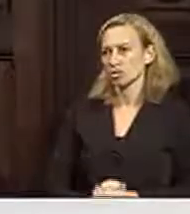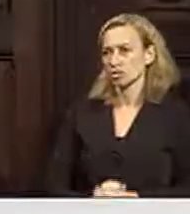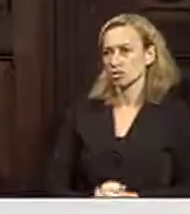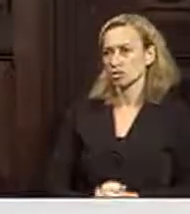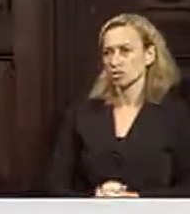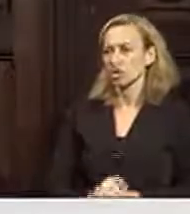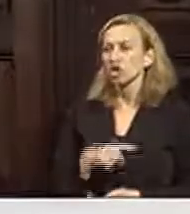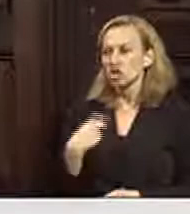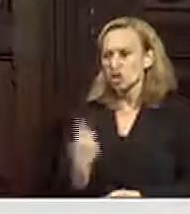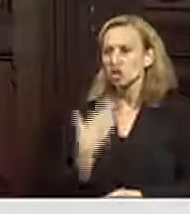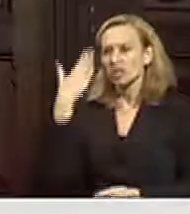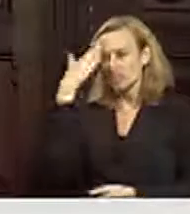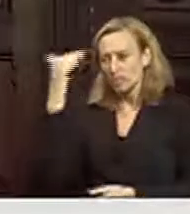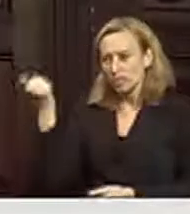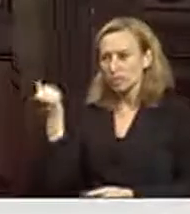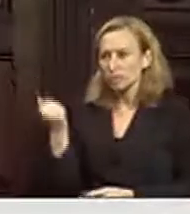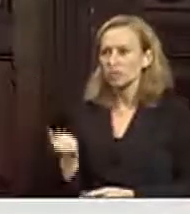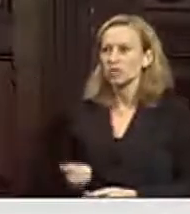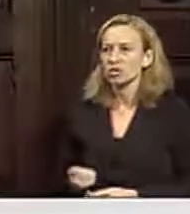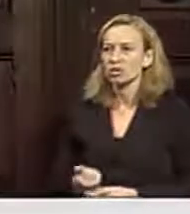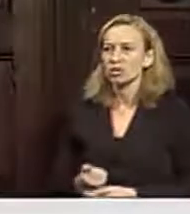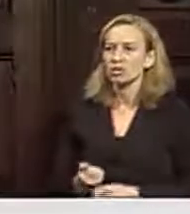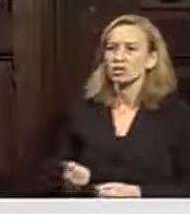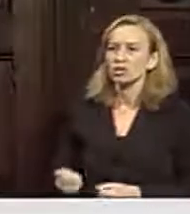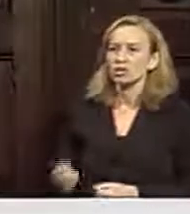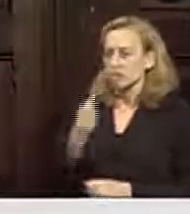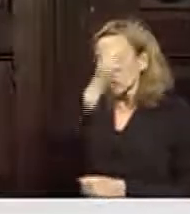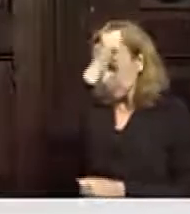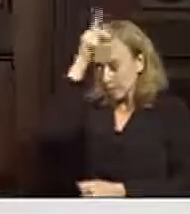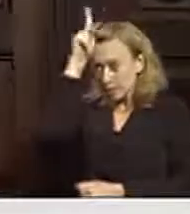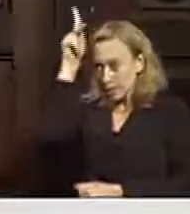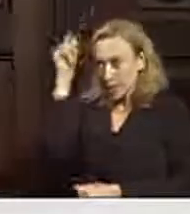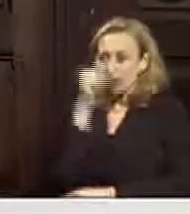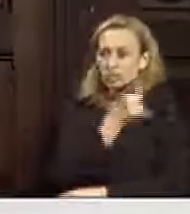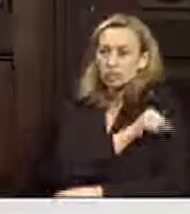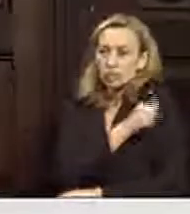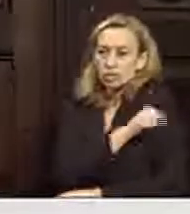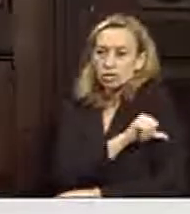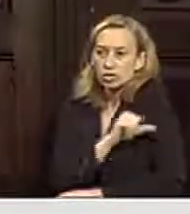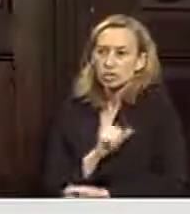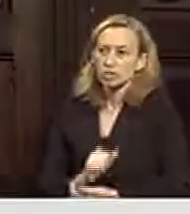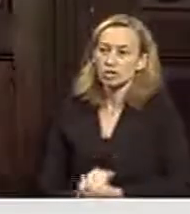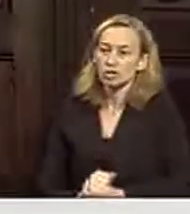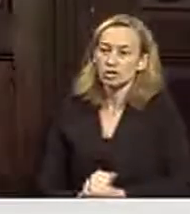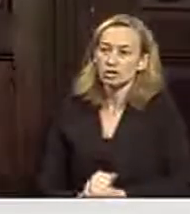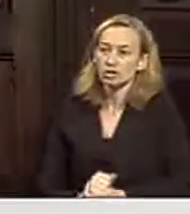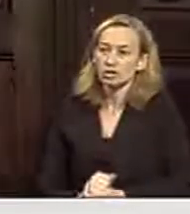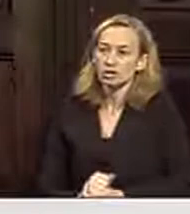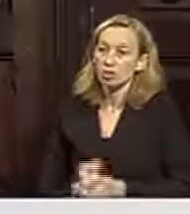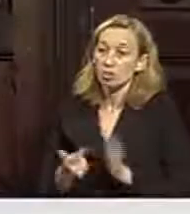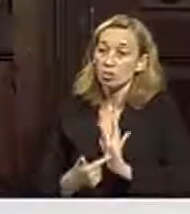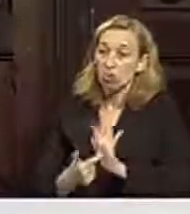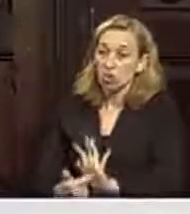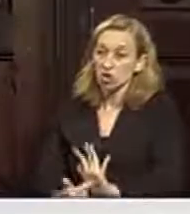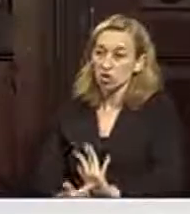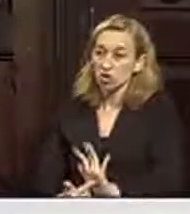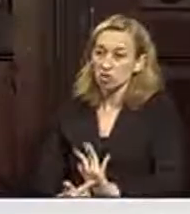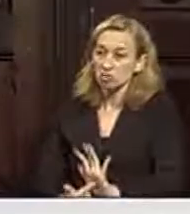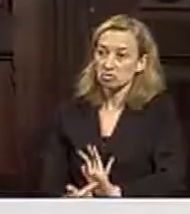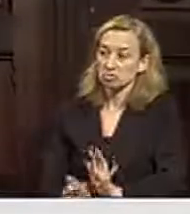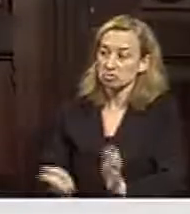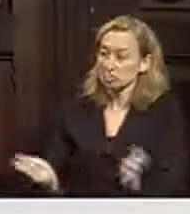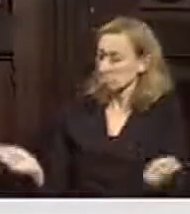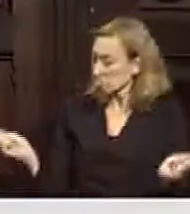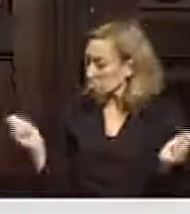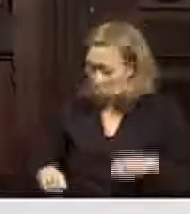Nós sabemos que o prefeito do Rio de Janeiro se destaca pela sua incompetência. Nós sabemos